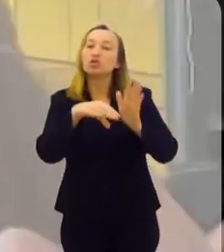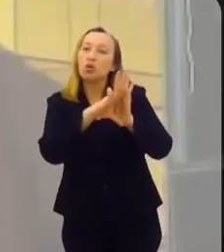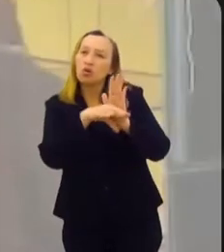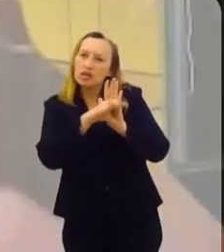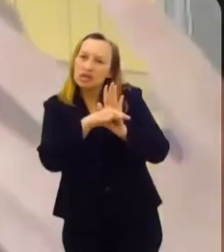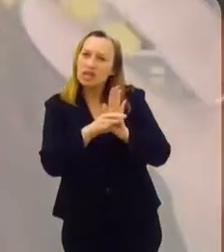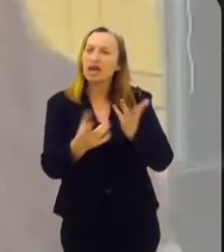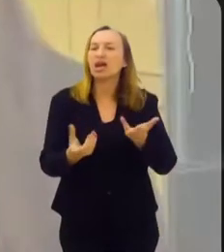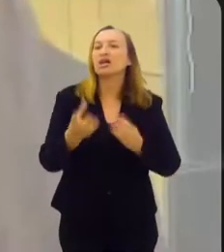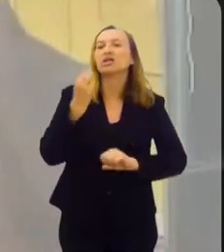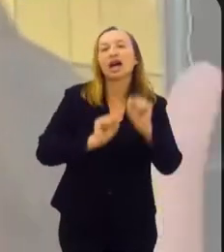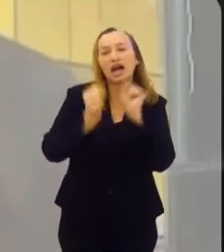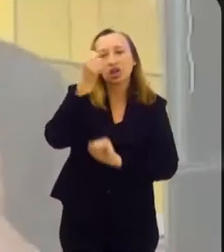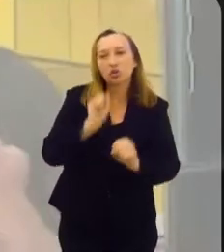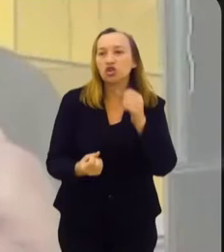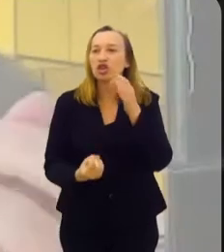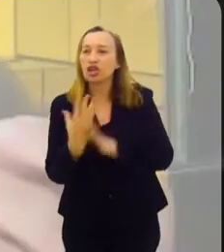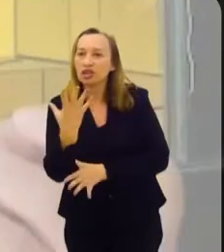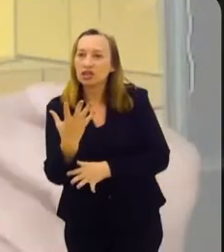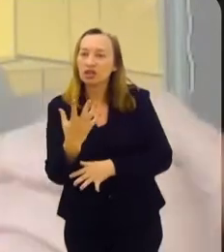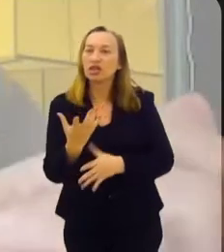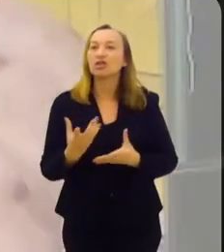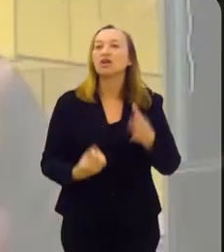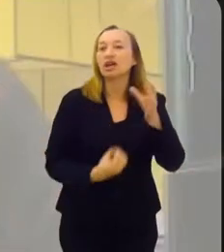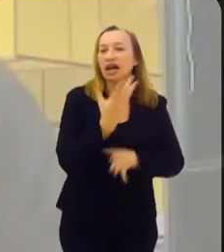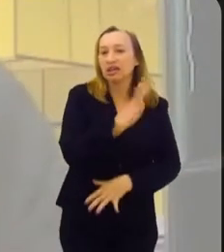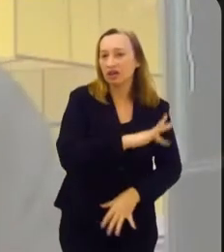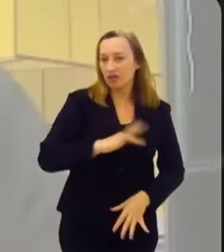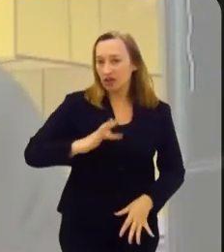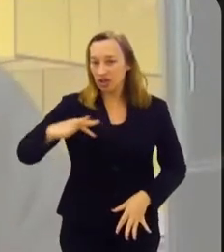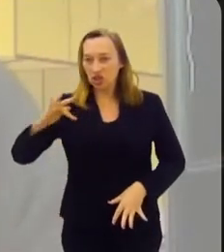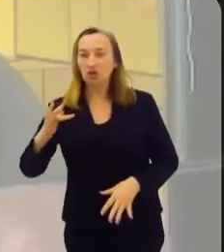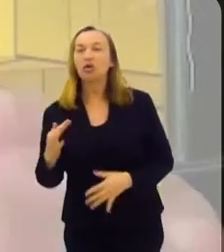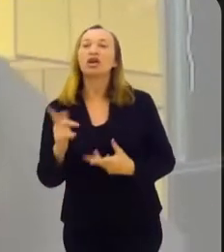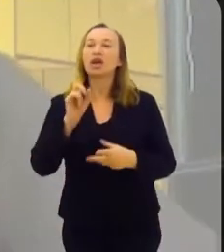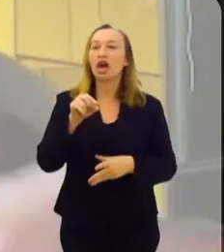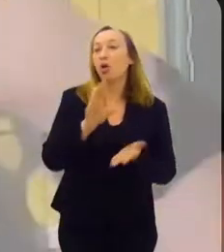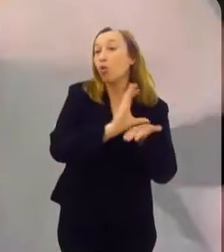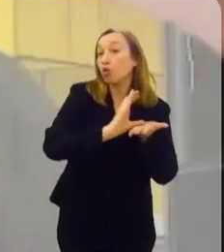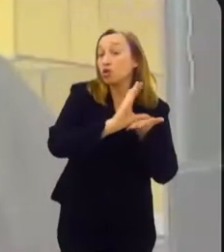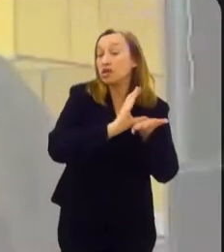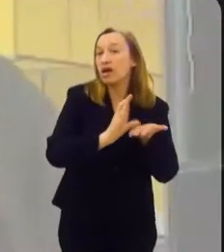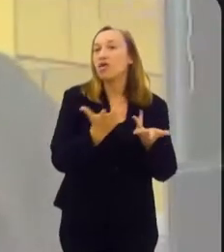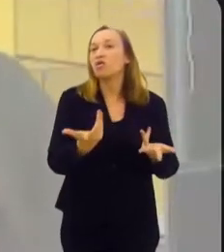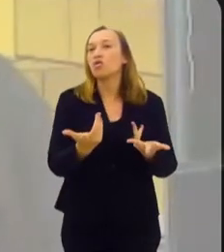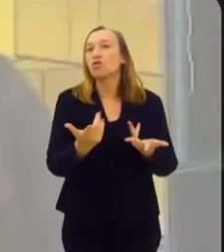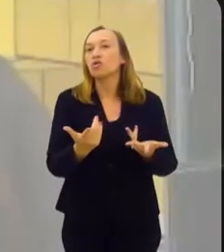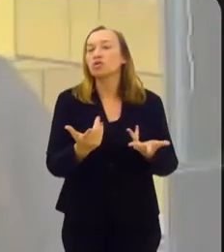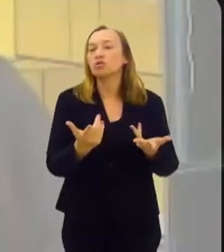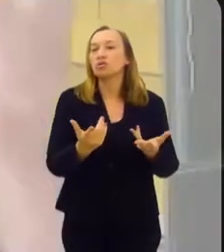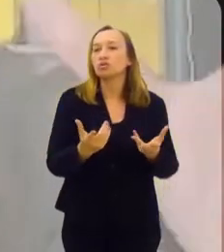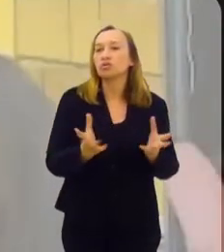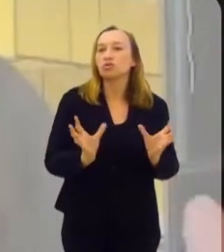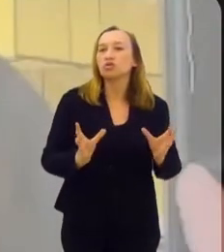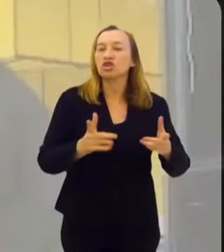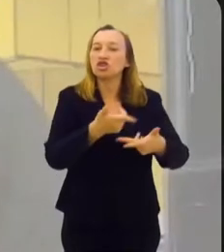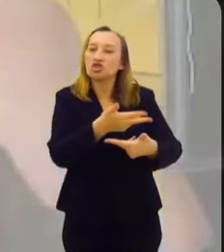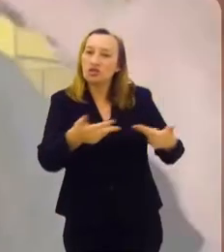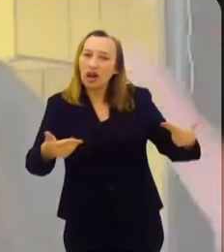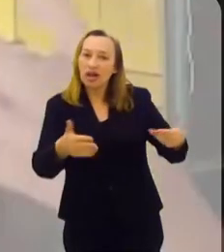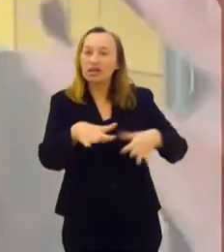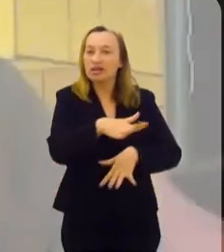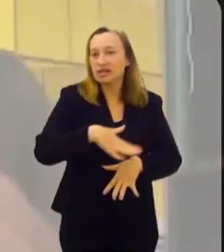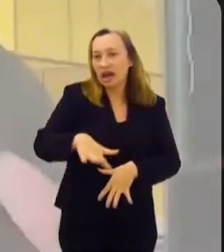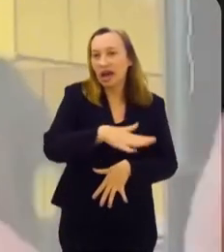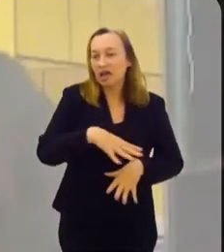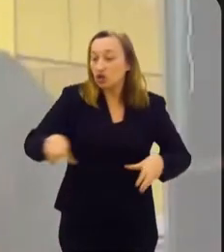iniciativa do Conselho da Indústria Criativa, que foi criado na Firjan, que é um conselho bem heterogêneo, né,